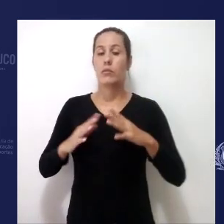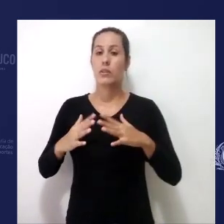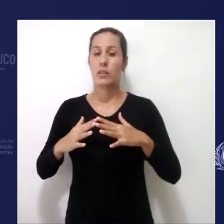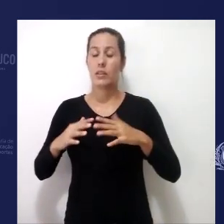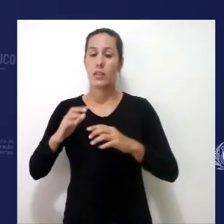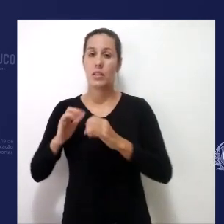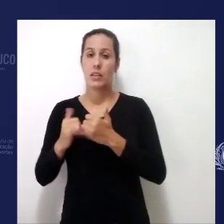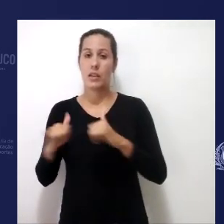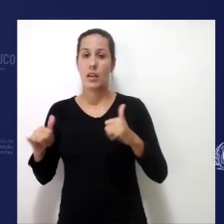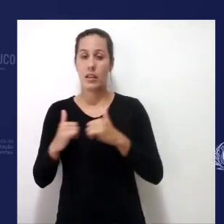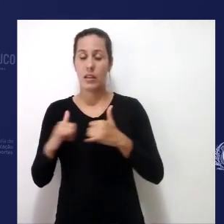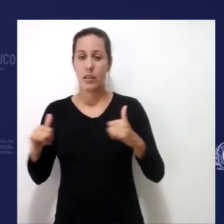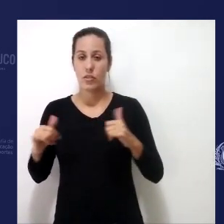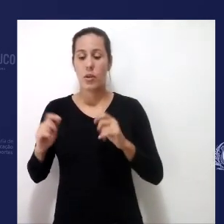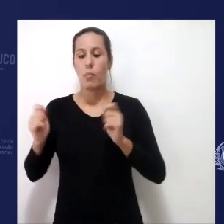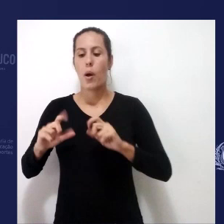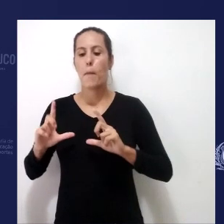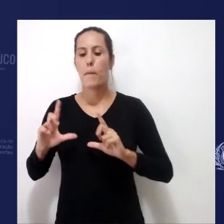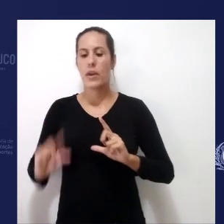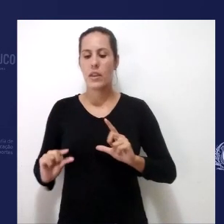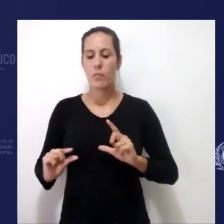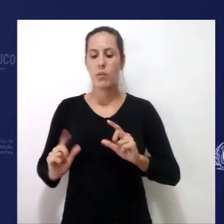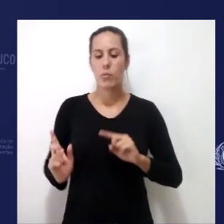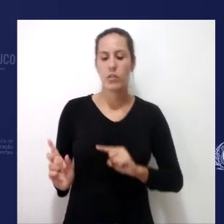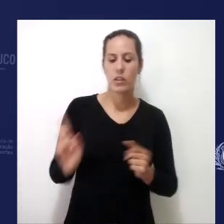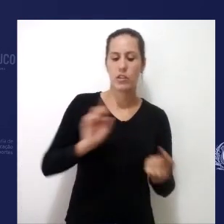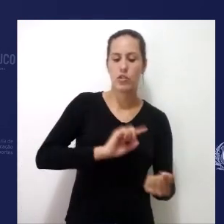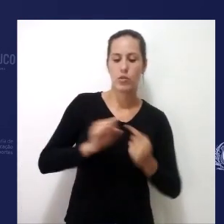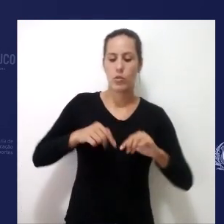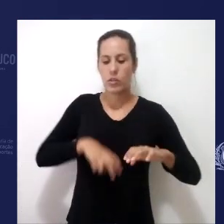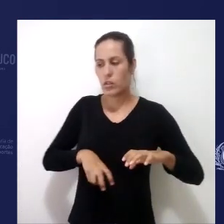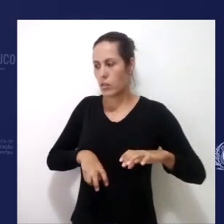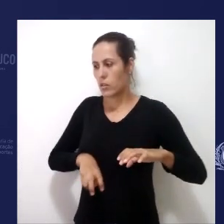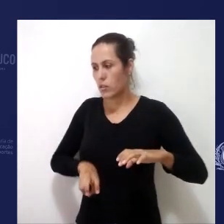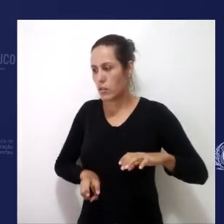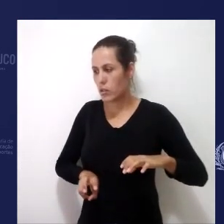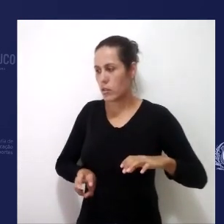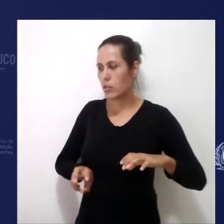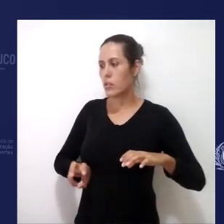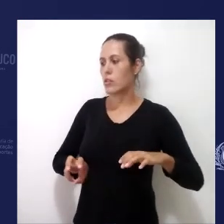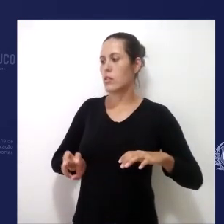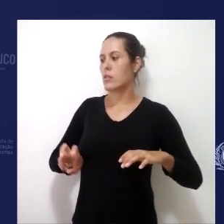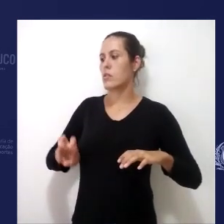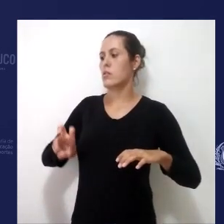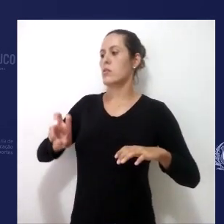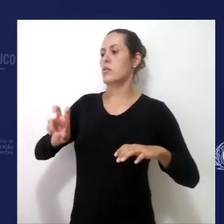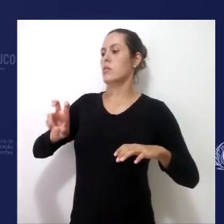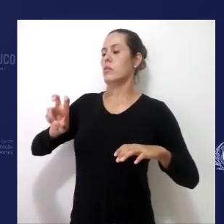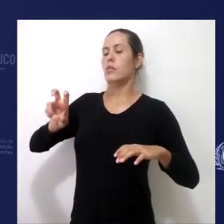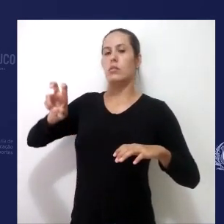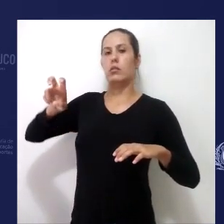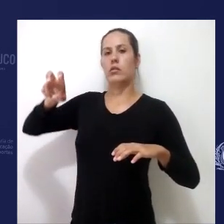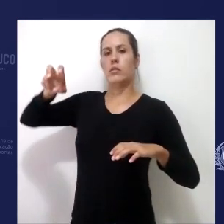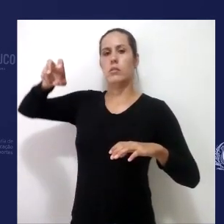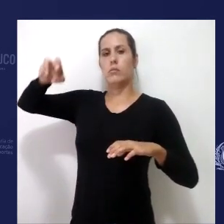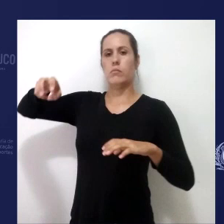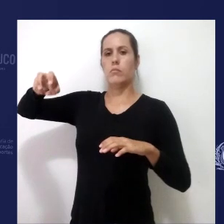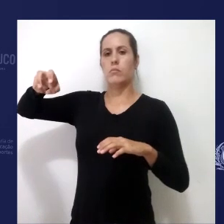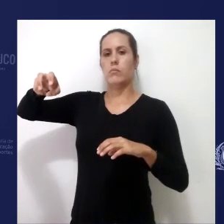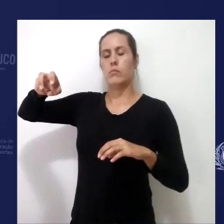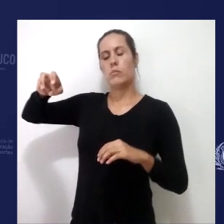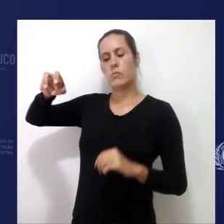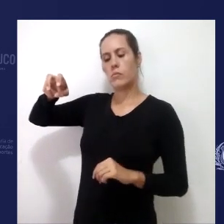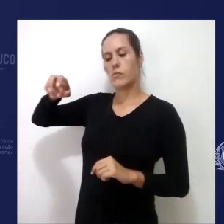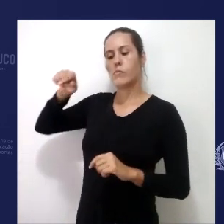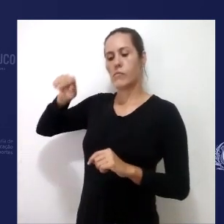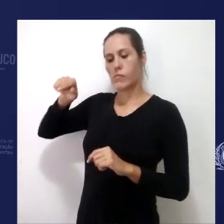a segunda colina C, aumentando aí o nível de energia potencial quando o carrinho entra no loop, no caso do